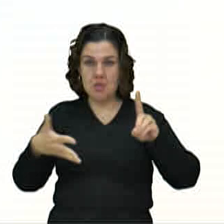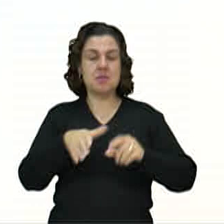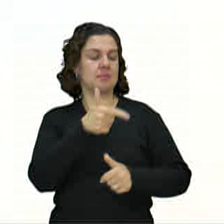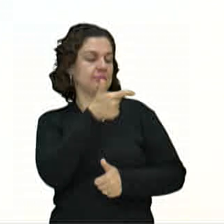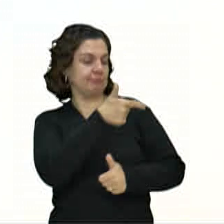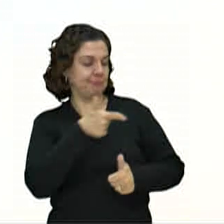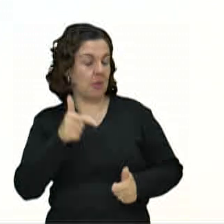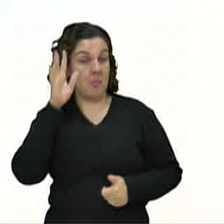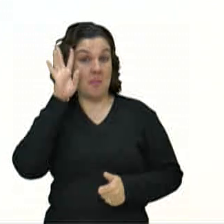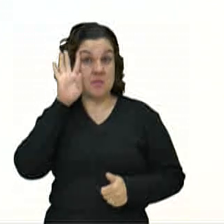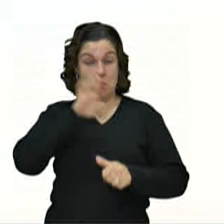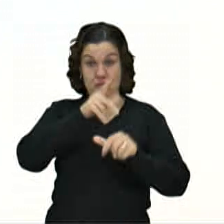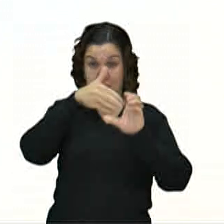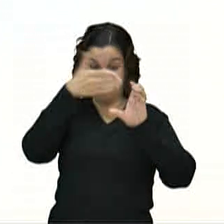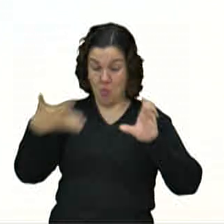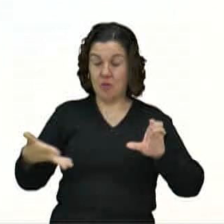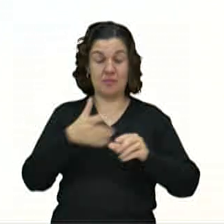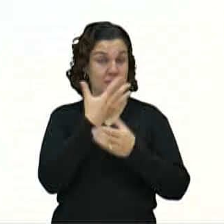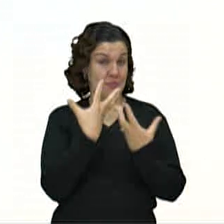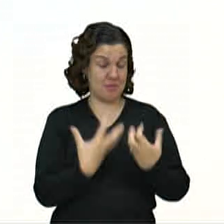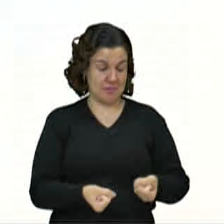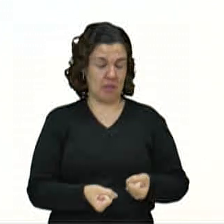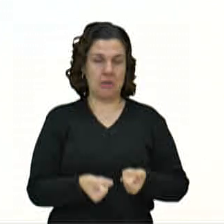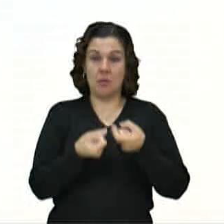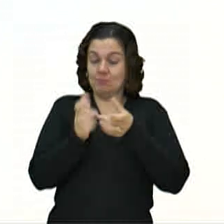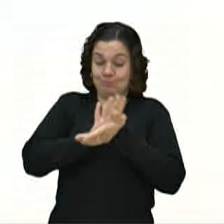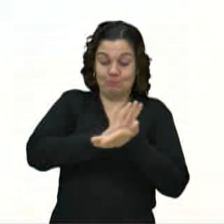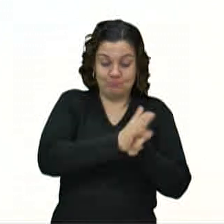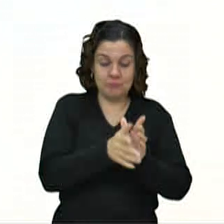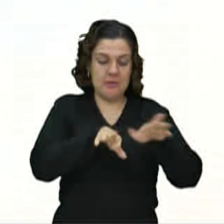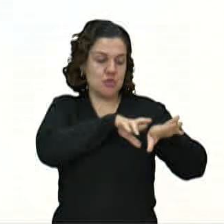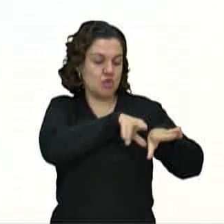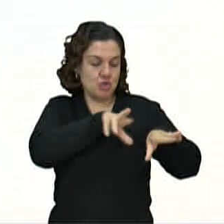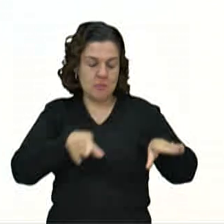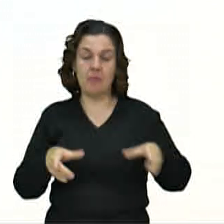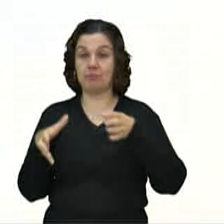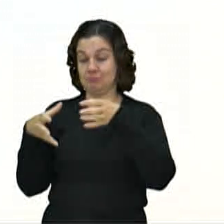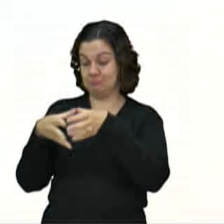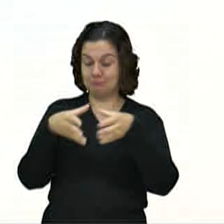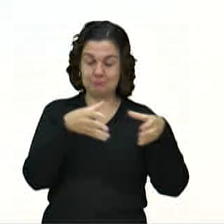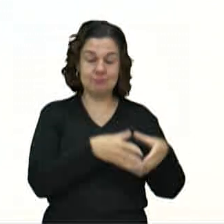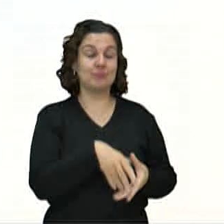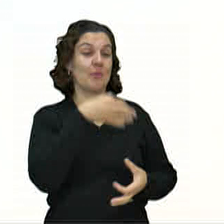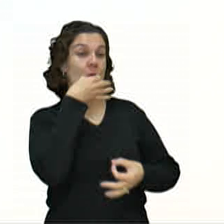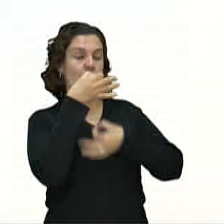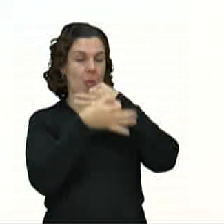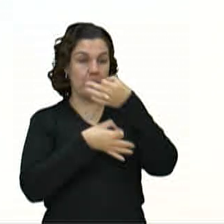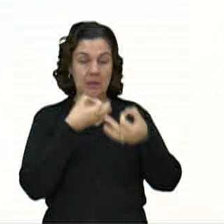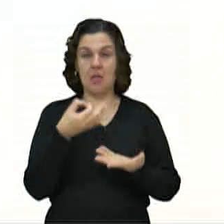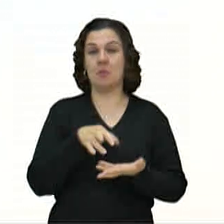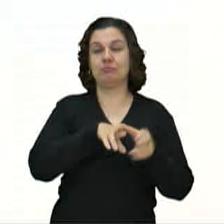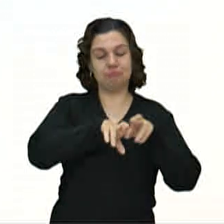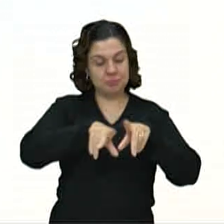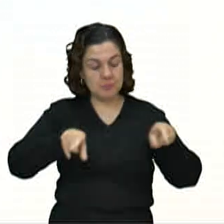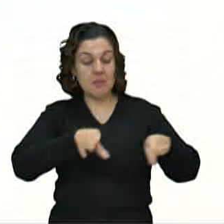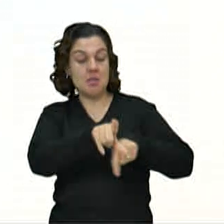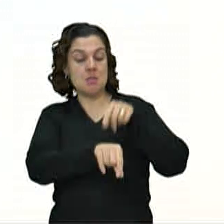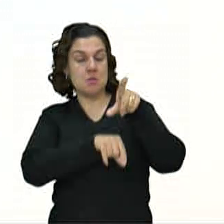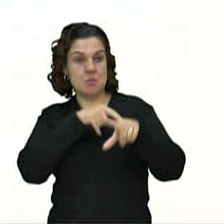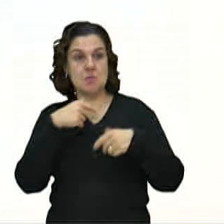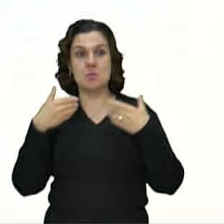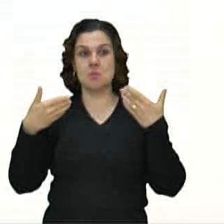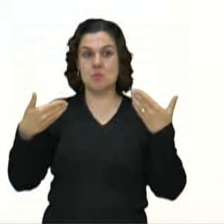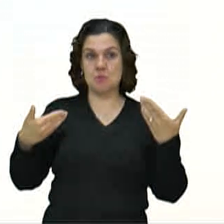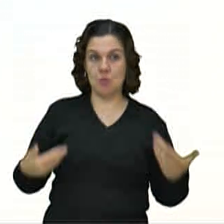diferentes são uma ameaça para ele. Ele condenava essa diversidade de partidos, de opinião, diversidade de escolha,